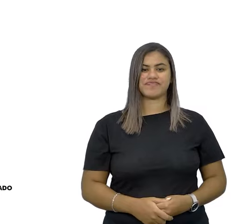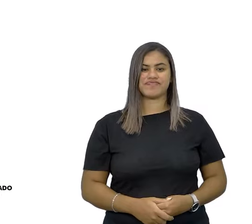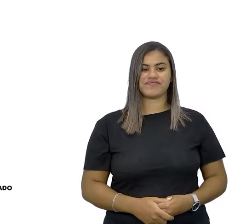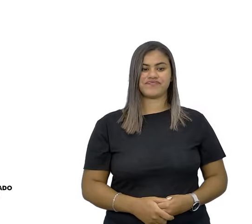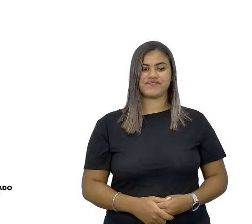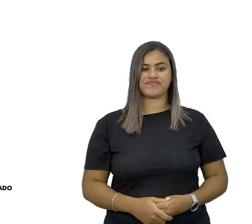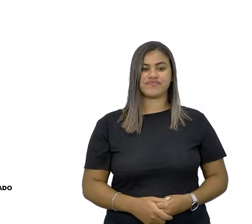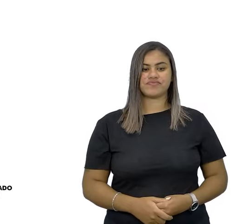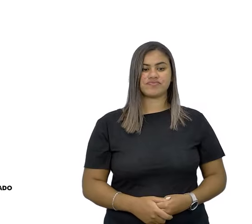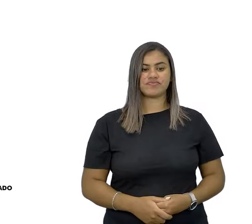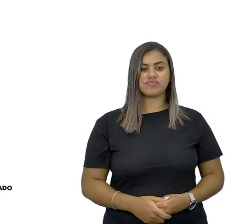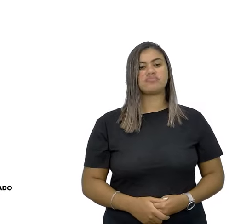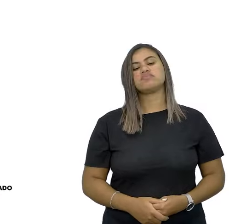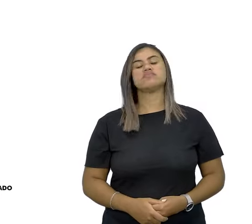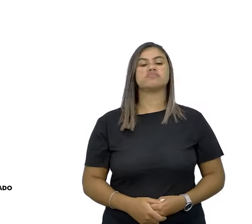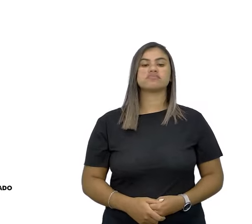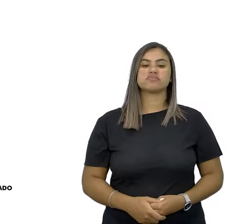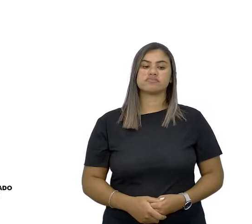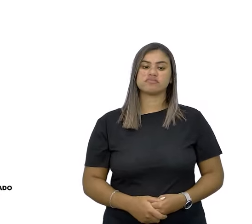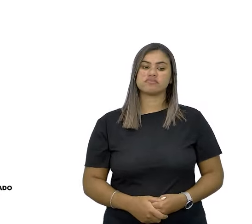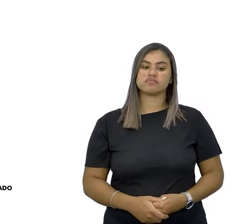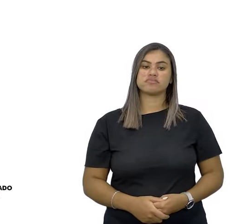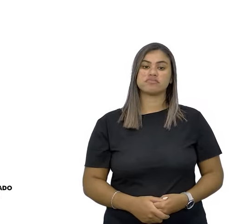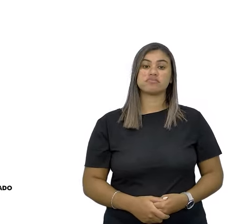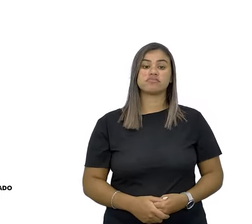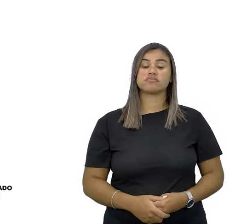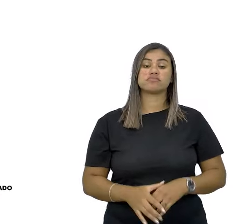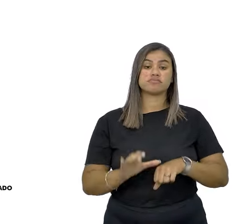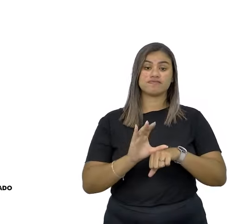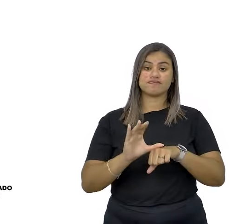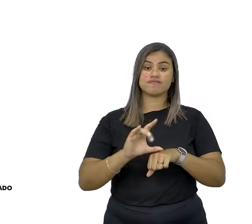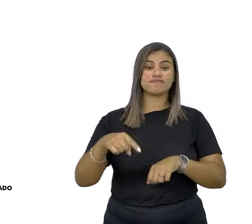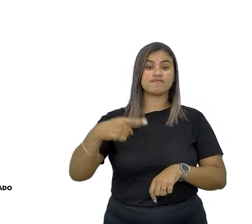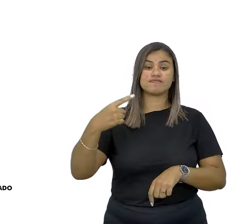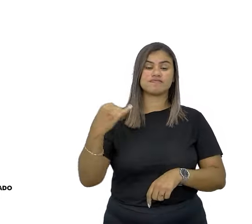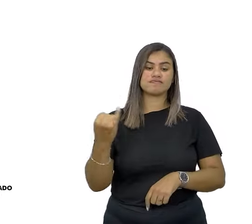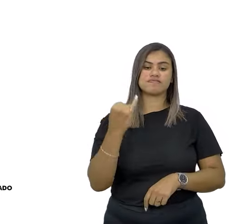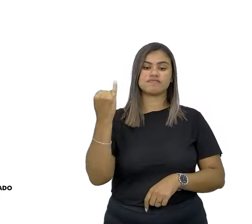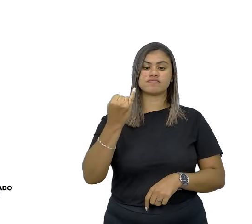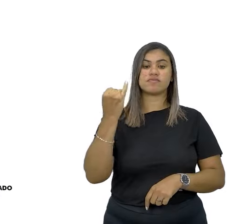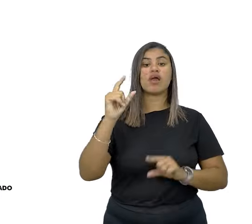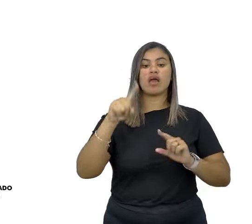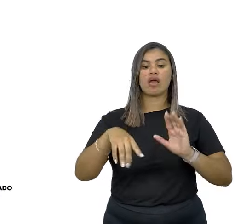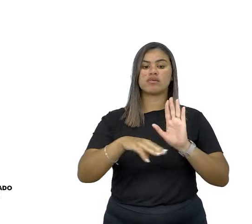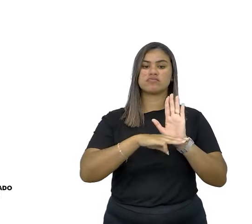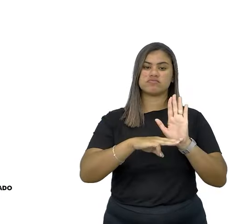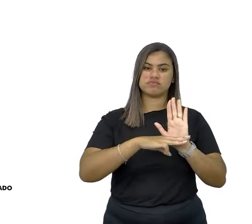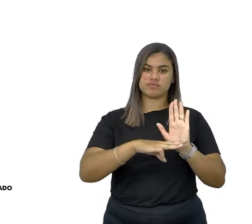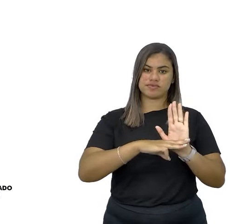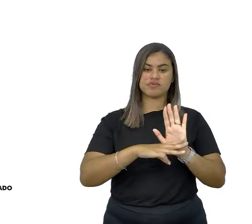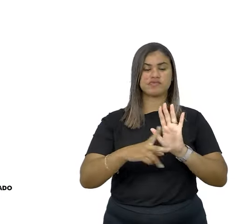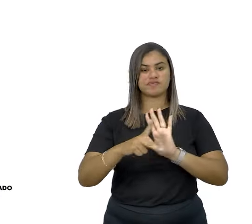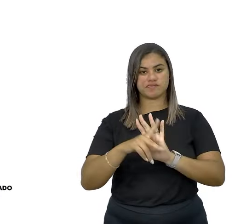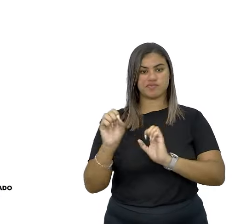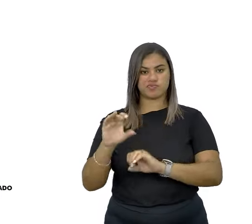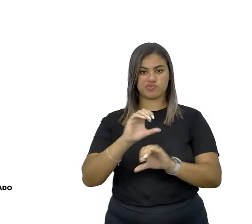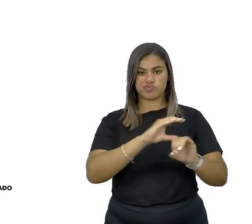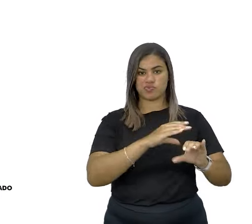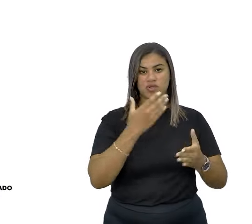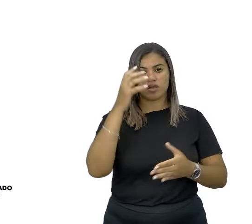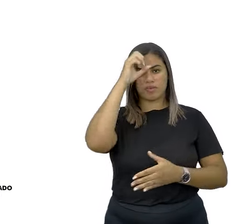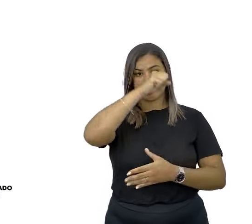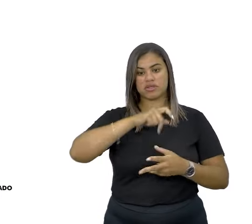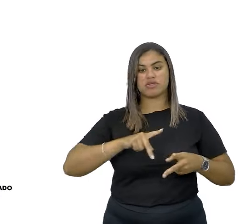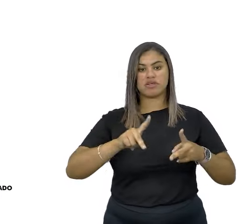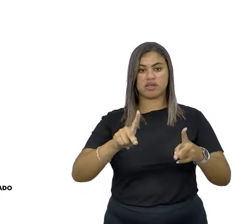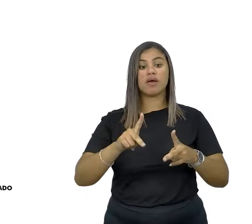ir? E primeiro conceito importante, qual que é o movimento metodológico das aulas do Aprender Sempre? A